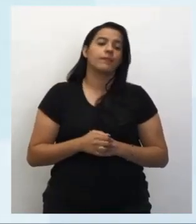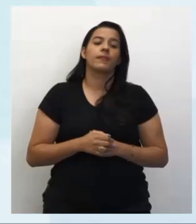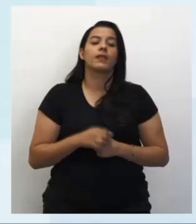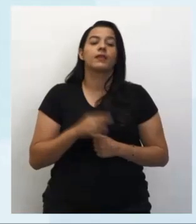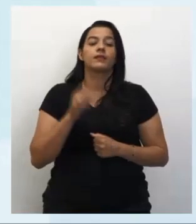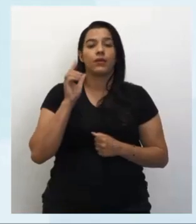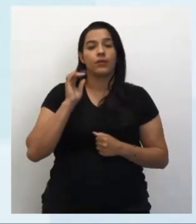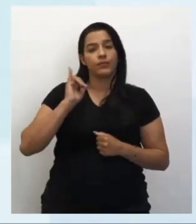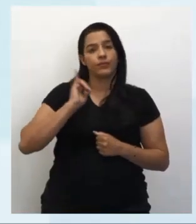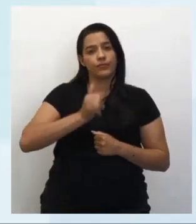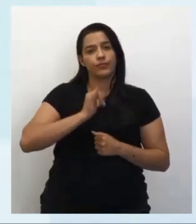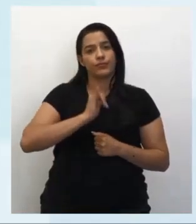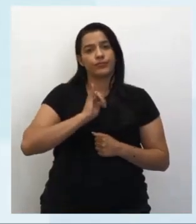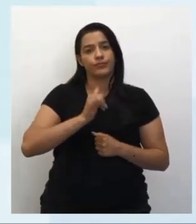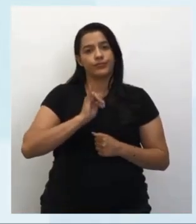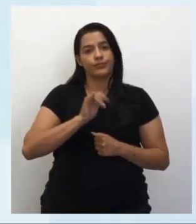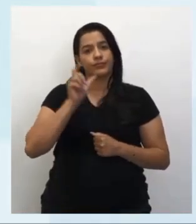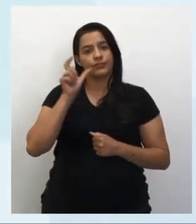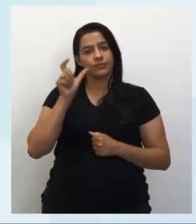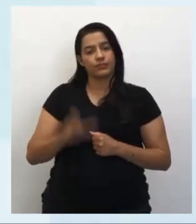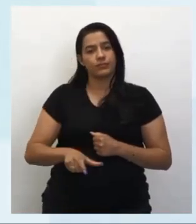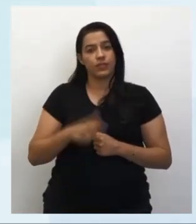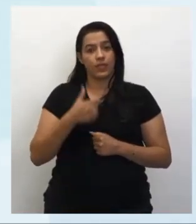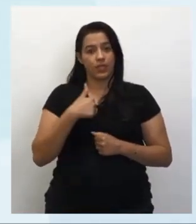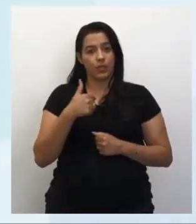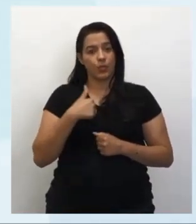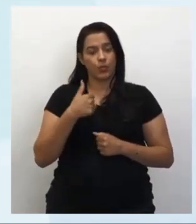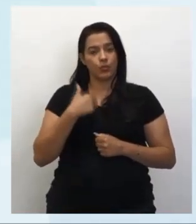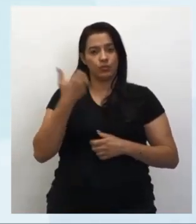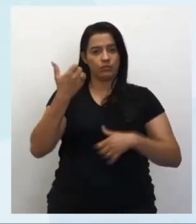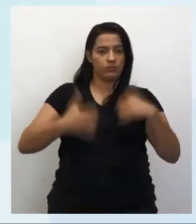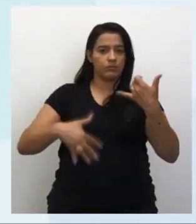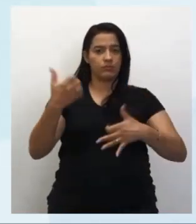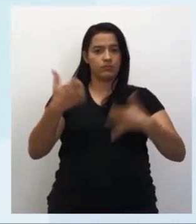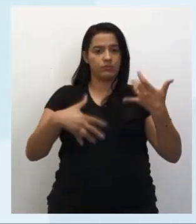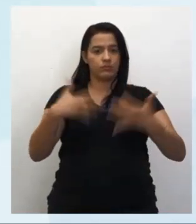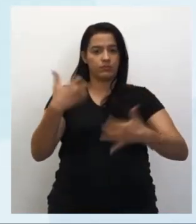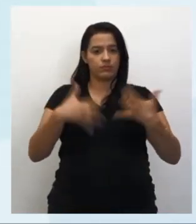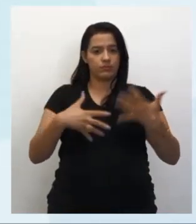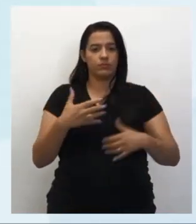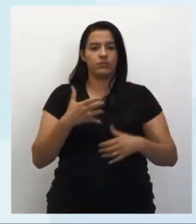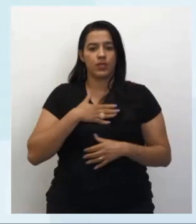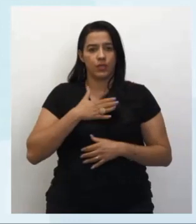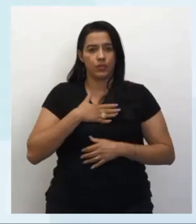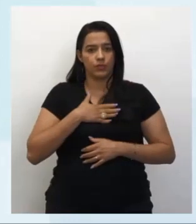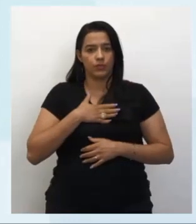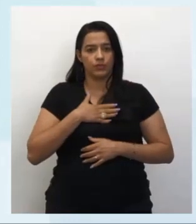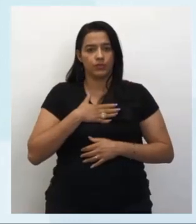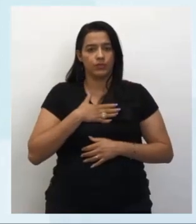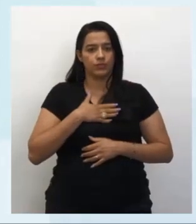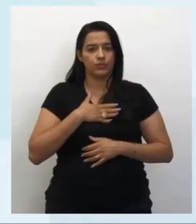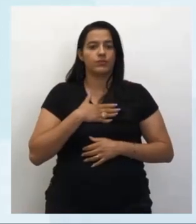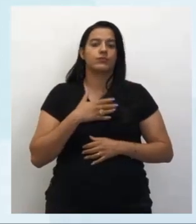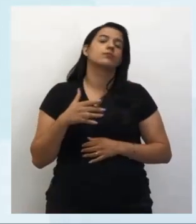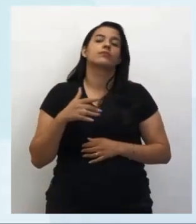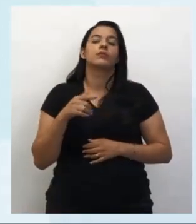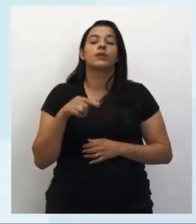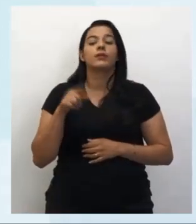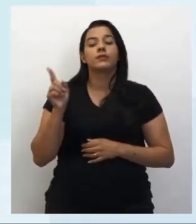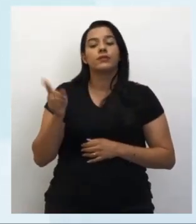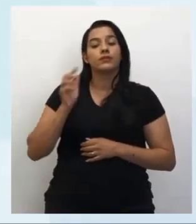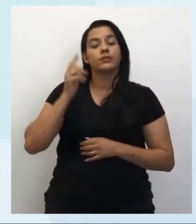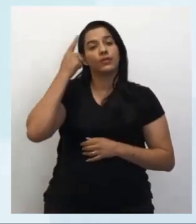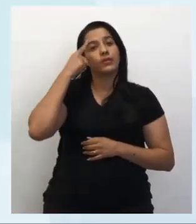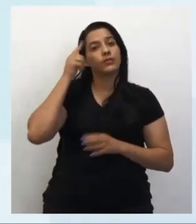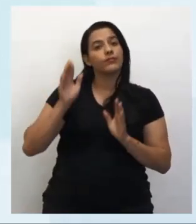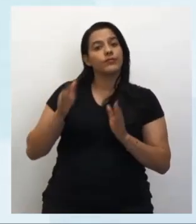narrado em primeira pessoa, eu conto a minha história, eu, Procópio, conto a minha história. Opa, dei a resposta. Tendo como foco